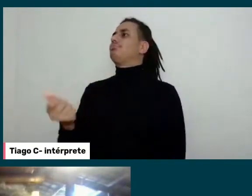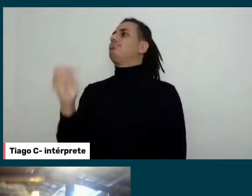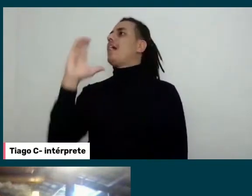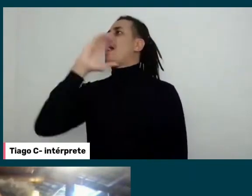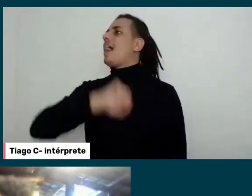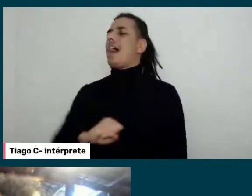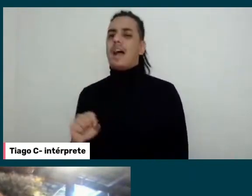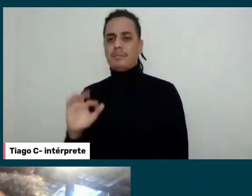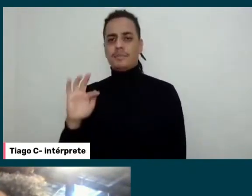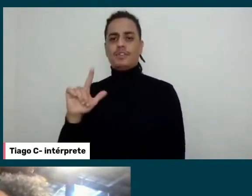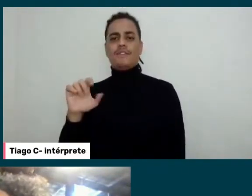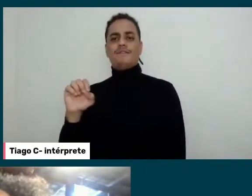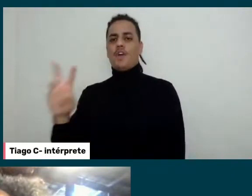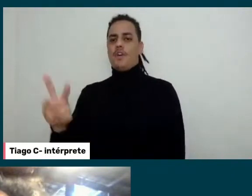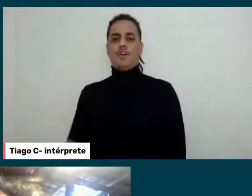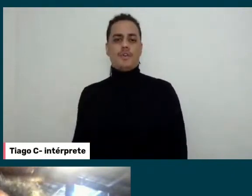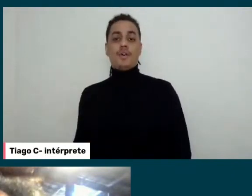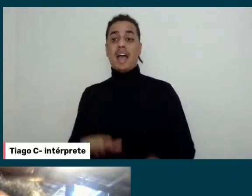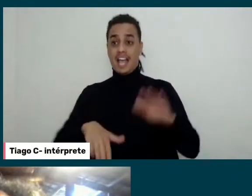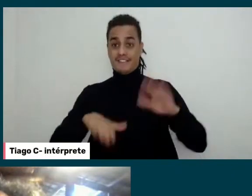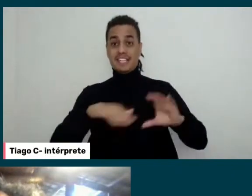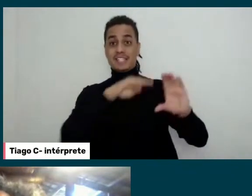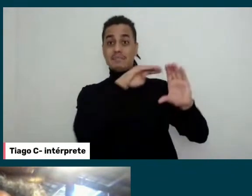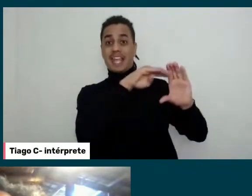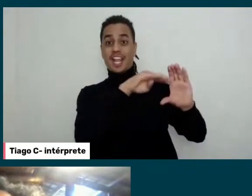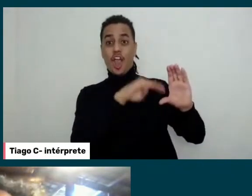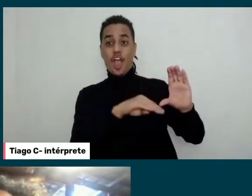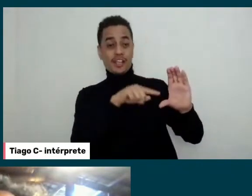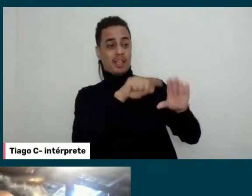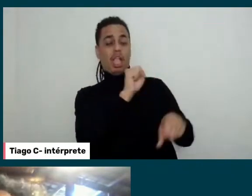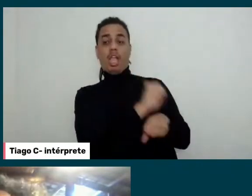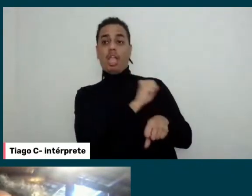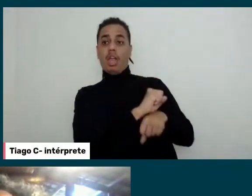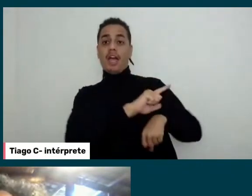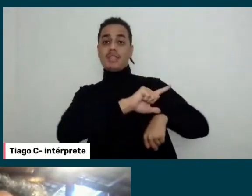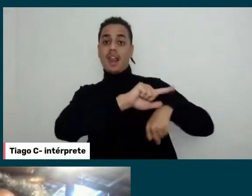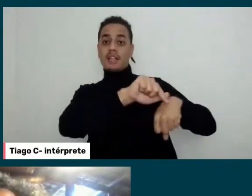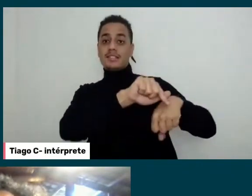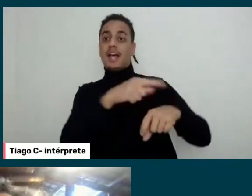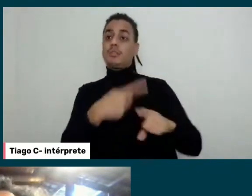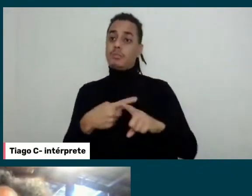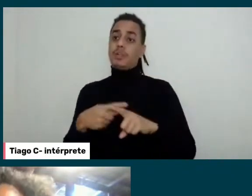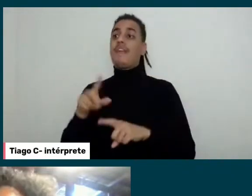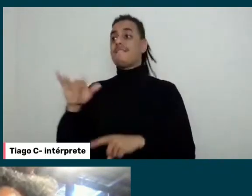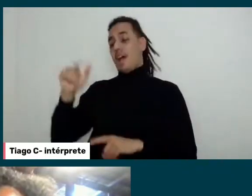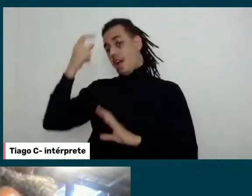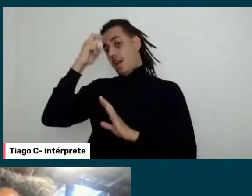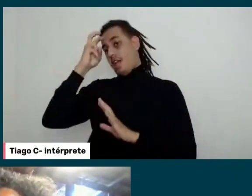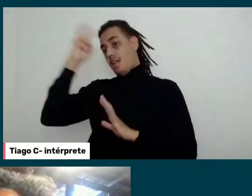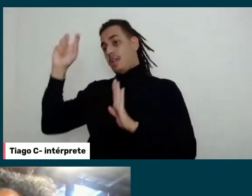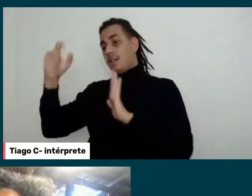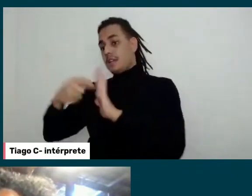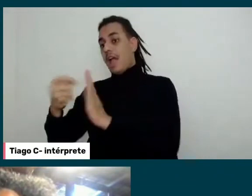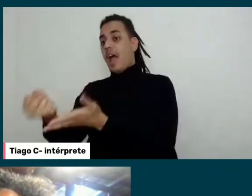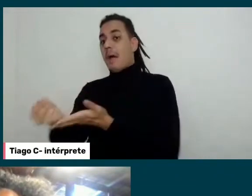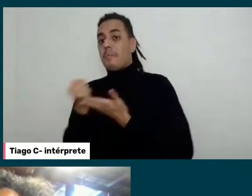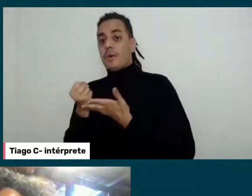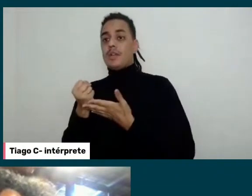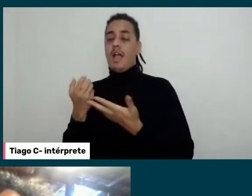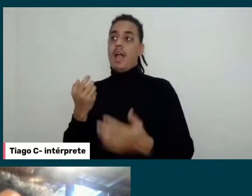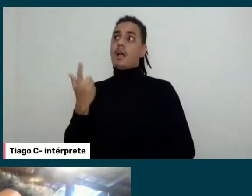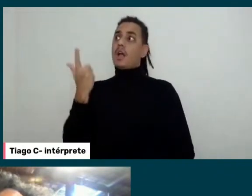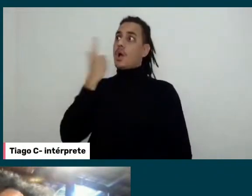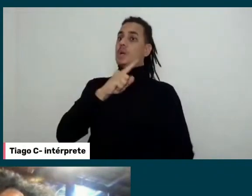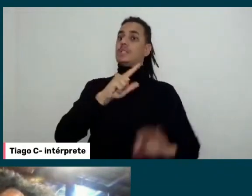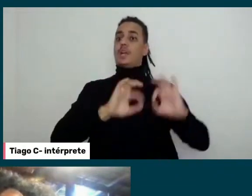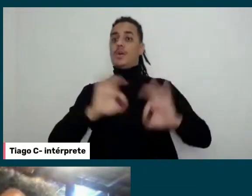talvez puxar aquele backlog que está atrasado, porque vão ter auxílio de IA em algumas tarefas que vão liberar as para tarefas mais importantes. Se